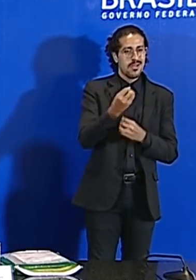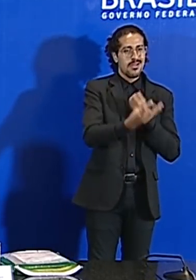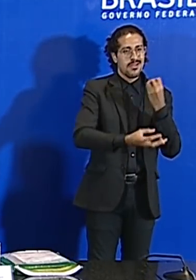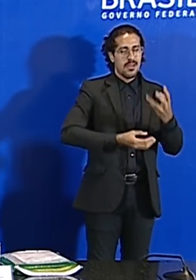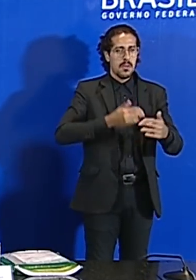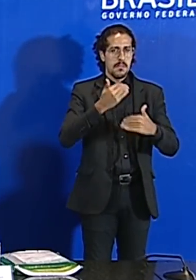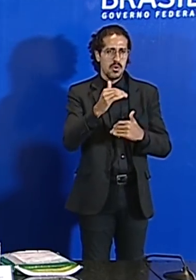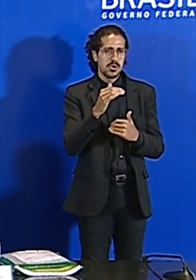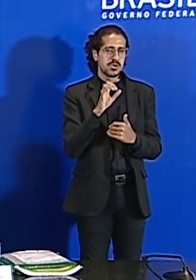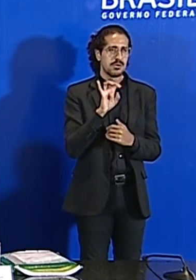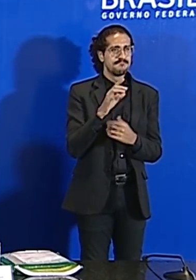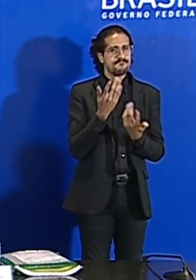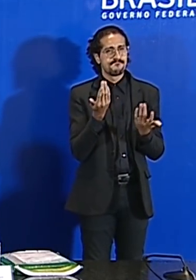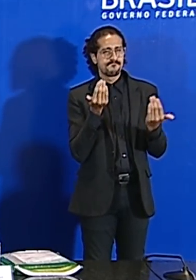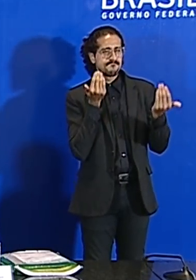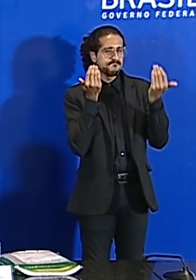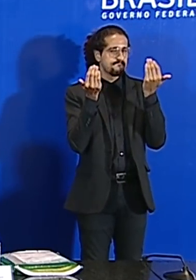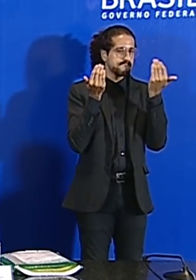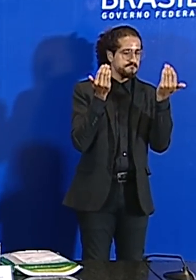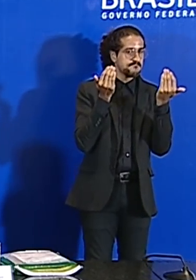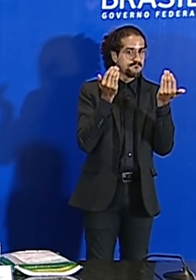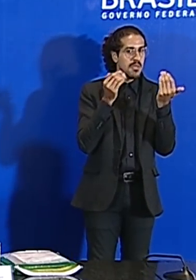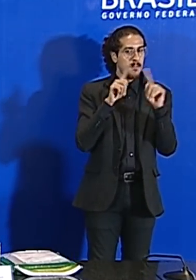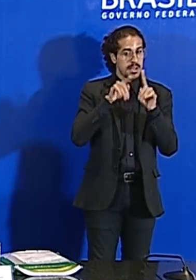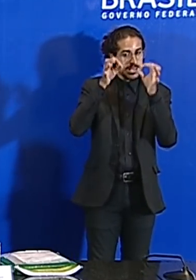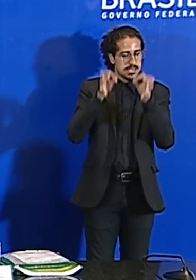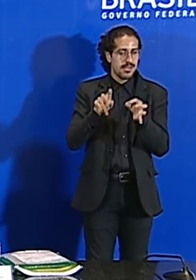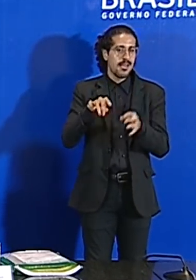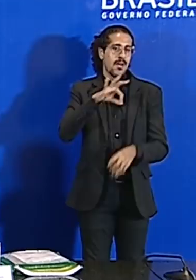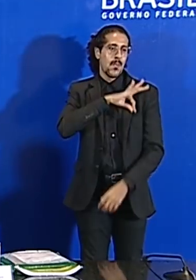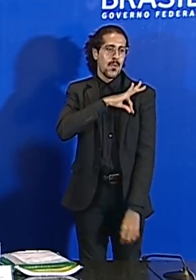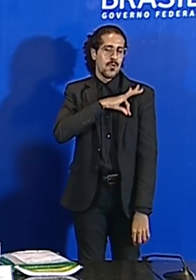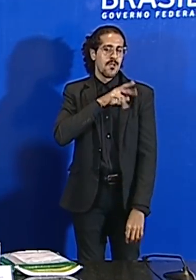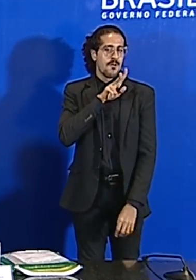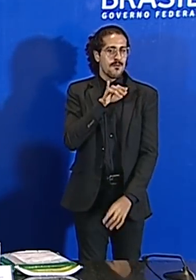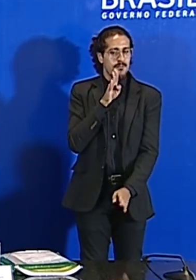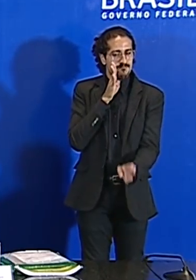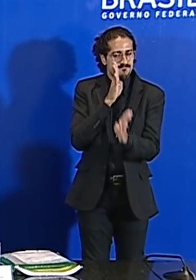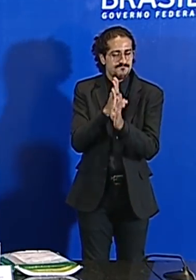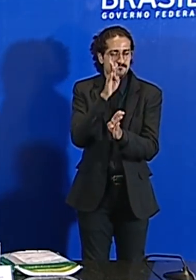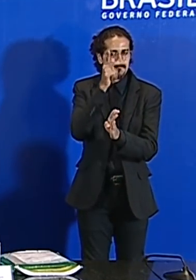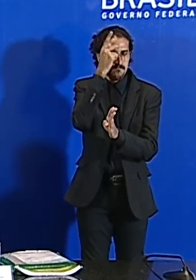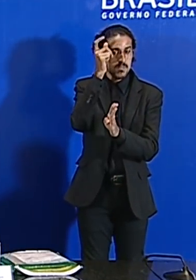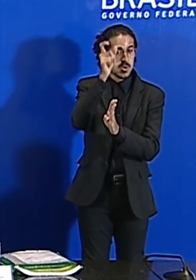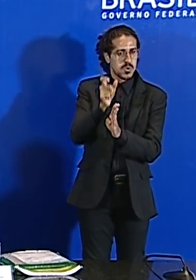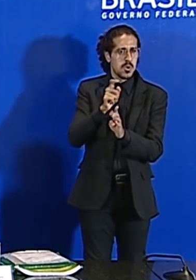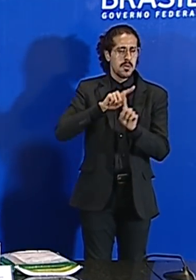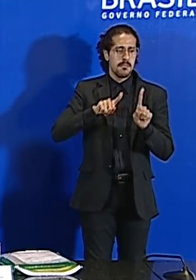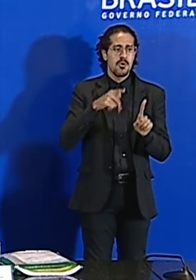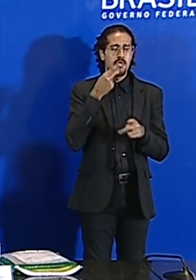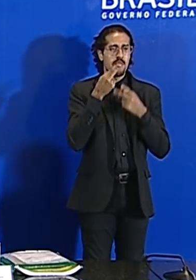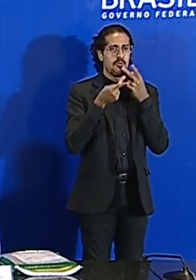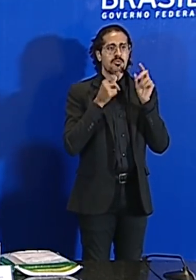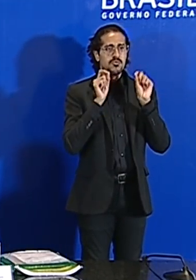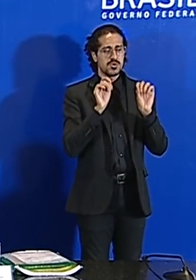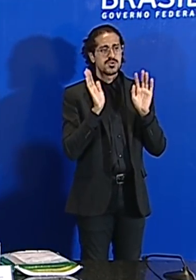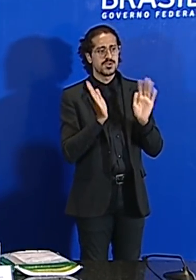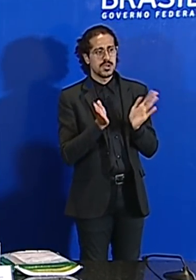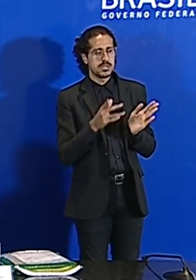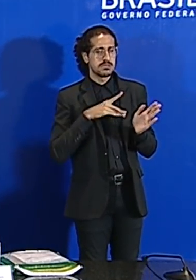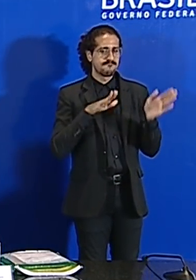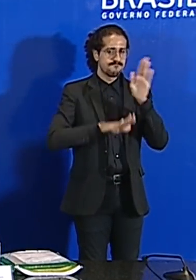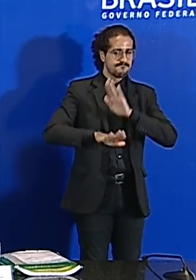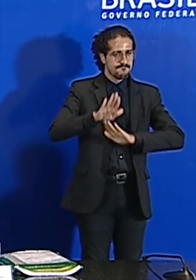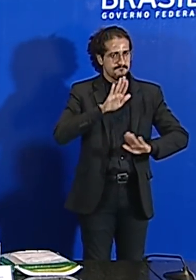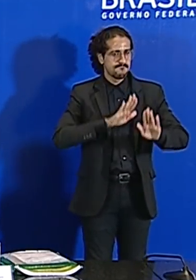Vai afirmar, né? A polícia vai entregar o nome, vai pegar a pessoa. Mas o que eu estou falando aqui, a gente já teve o devido